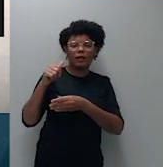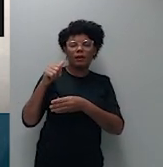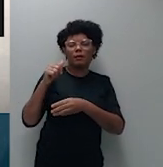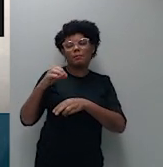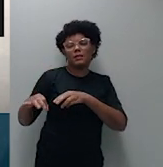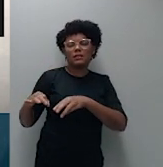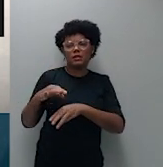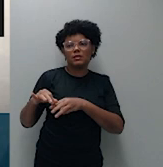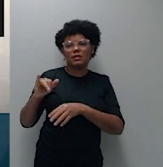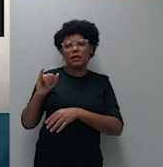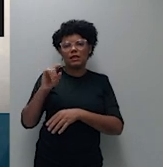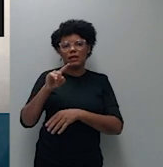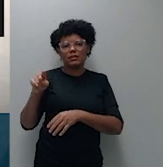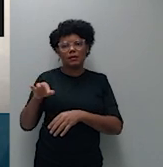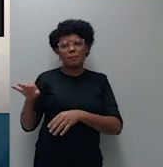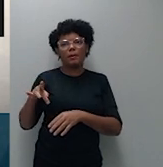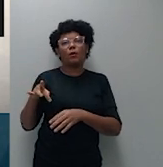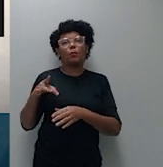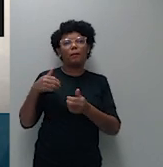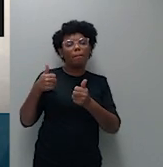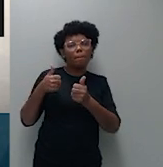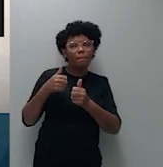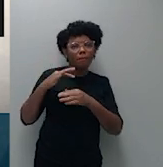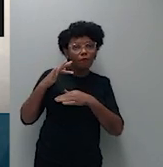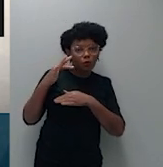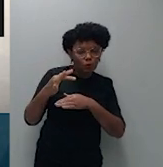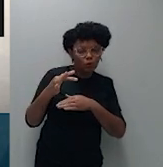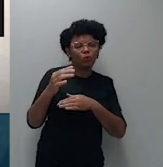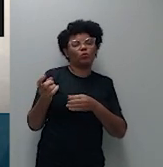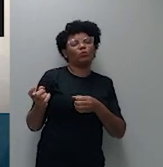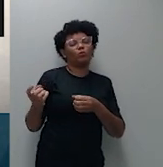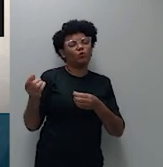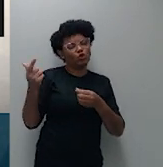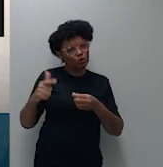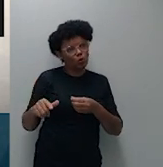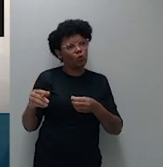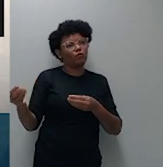Isabel e em breve traremos para o